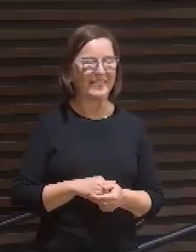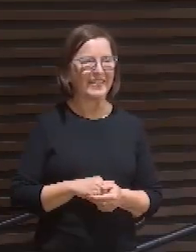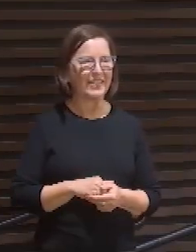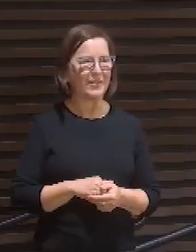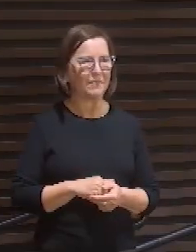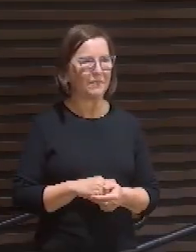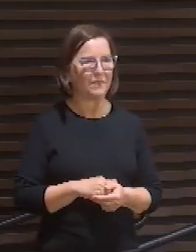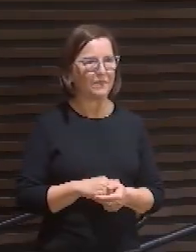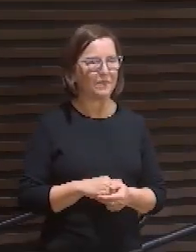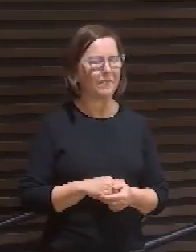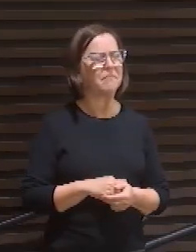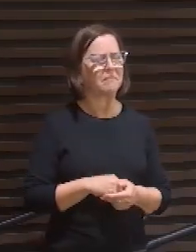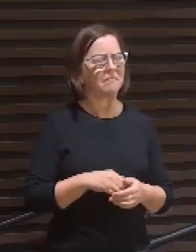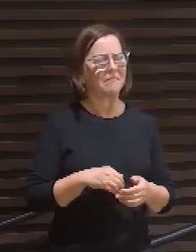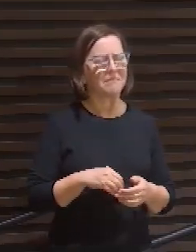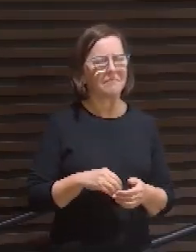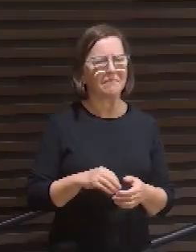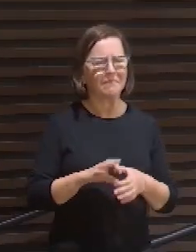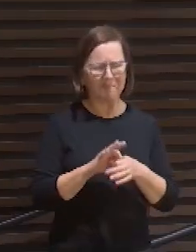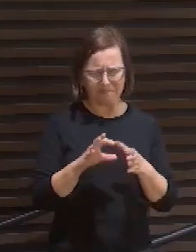Então faça a pergunta.